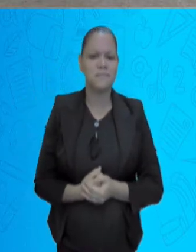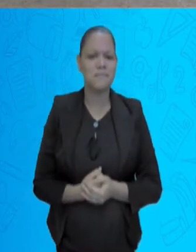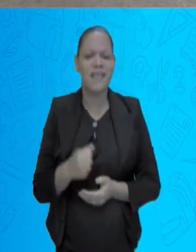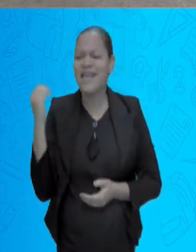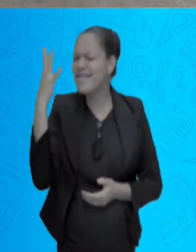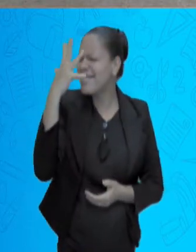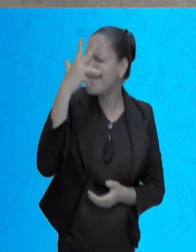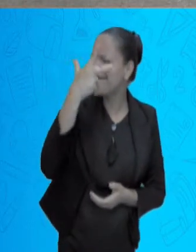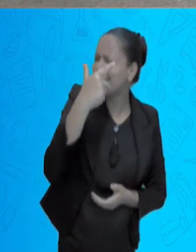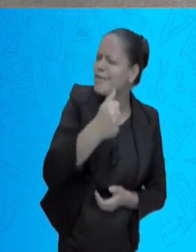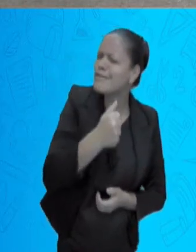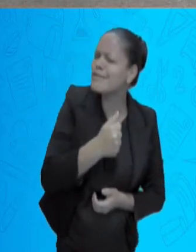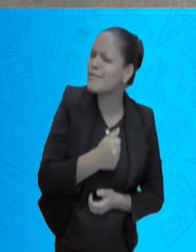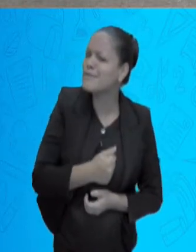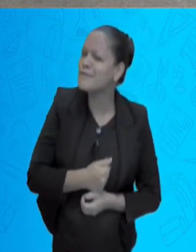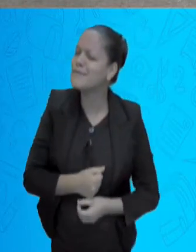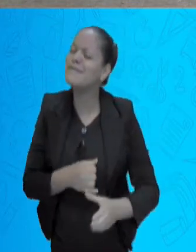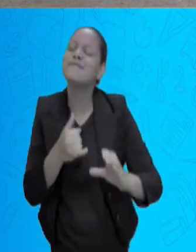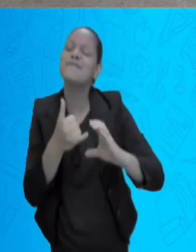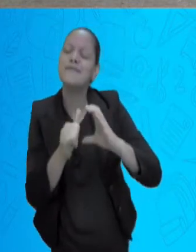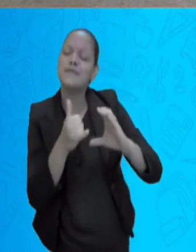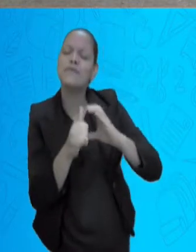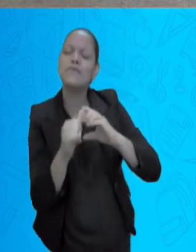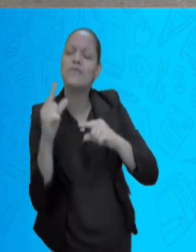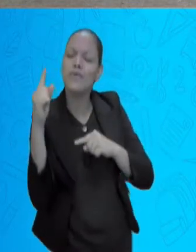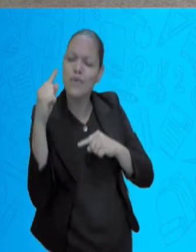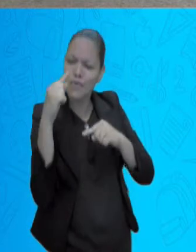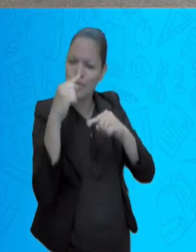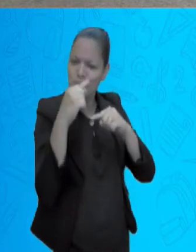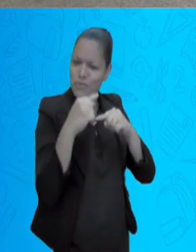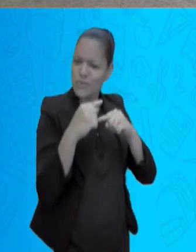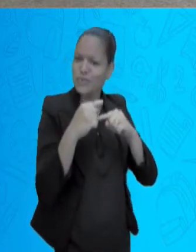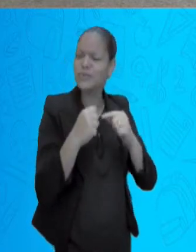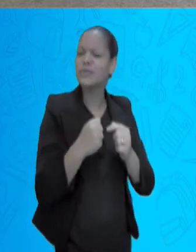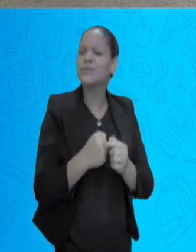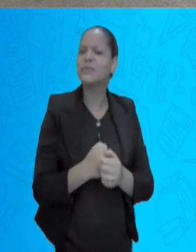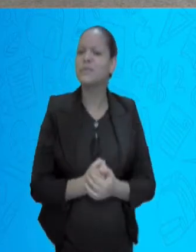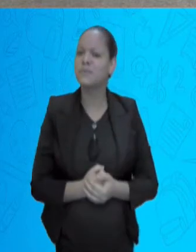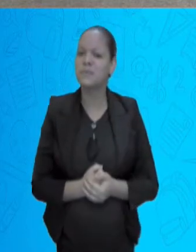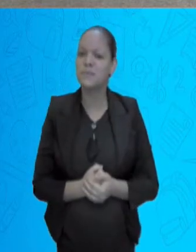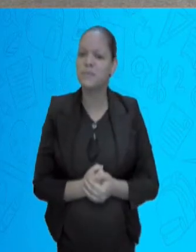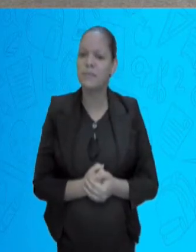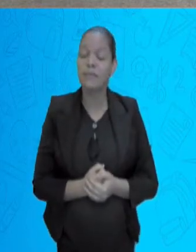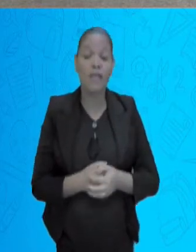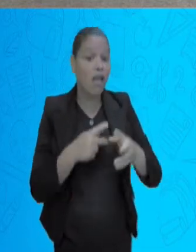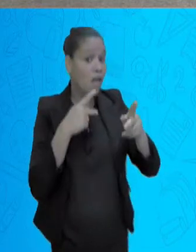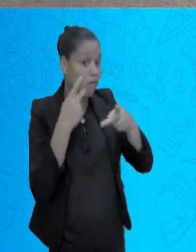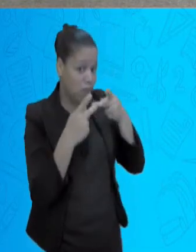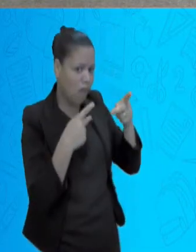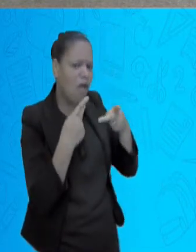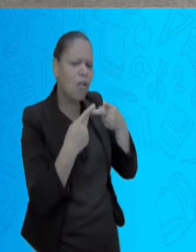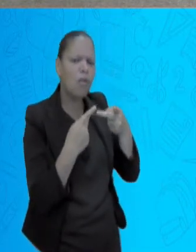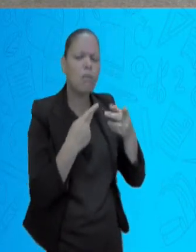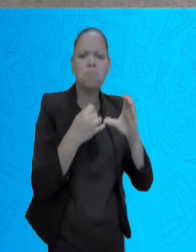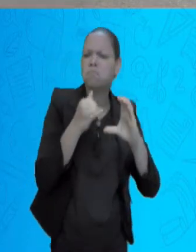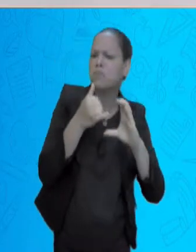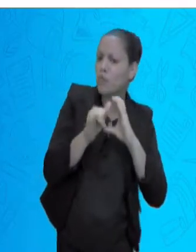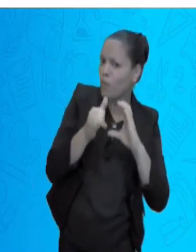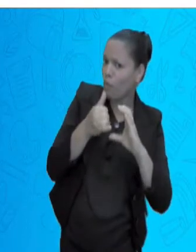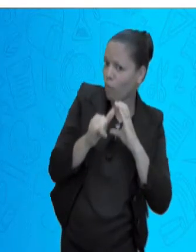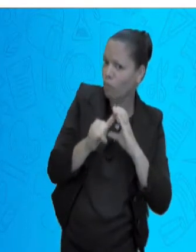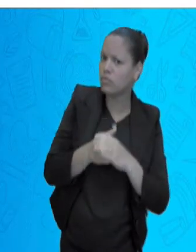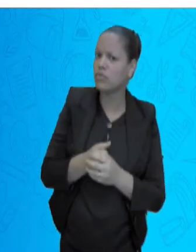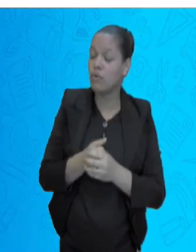Lindo esse conto, um conto curtinho. Vamos relembrar aqui, olha. Falou lá que o conto é uma